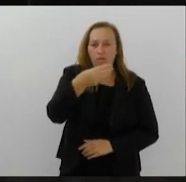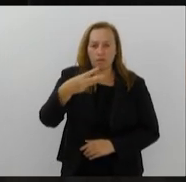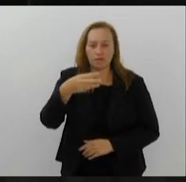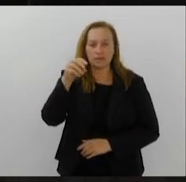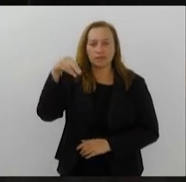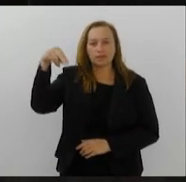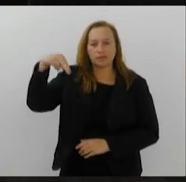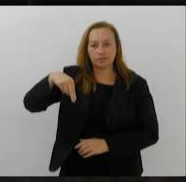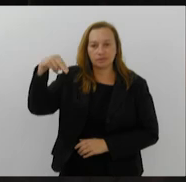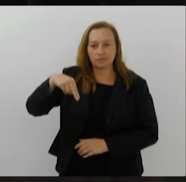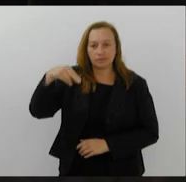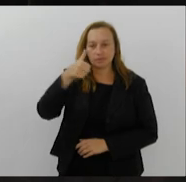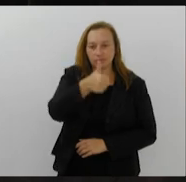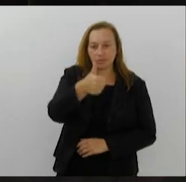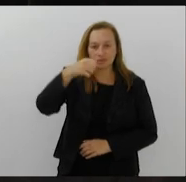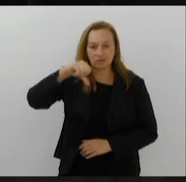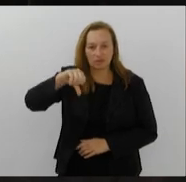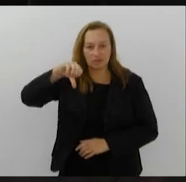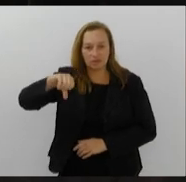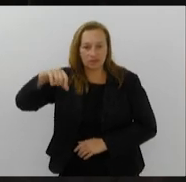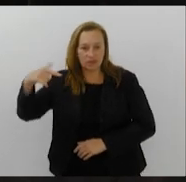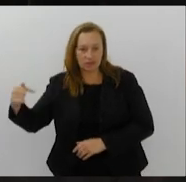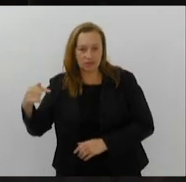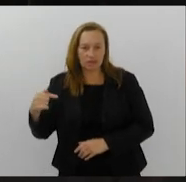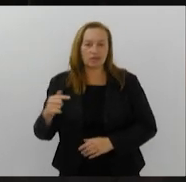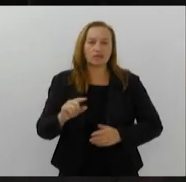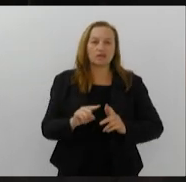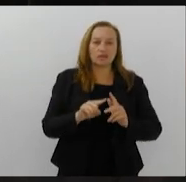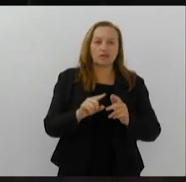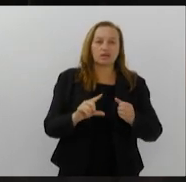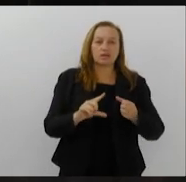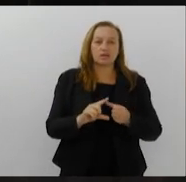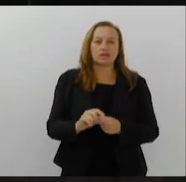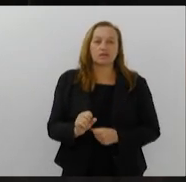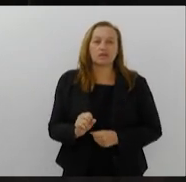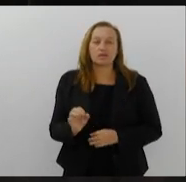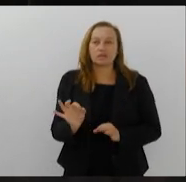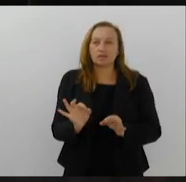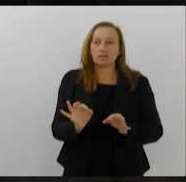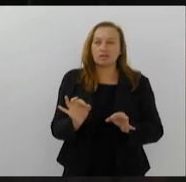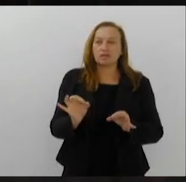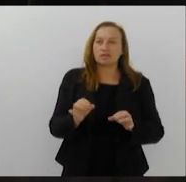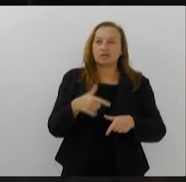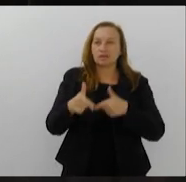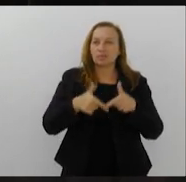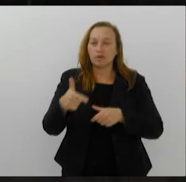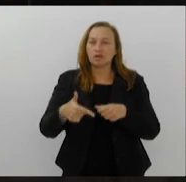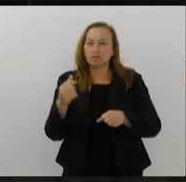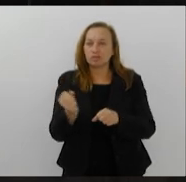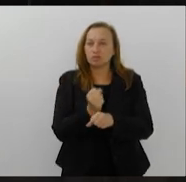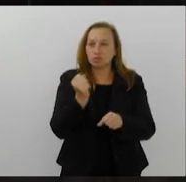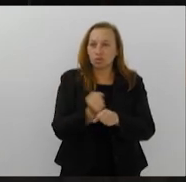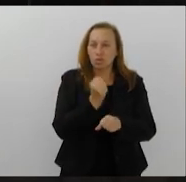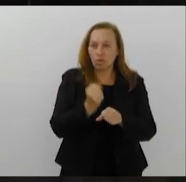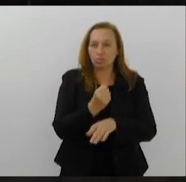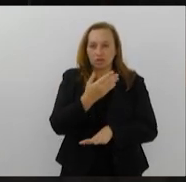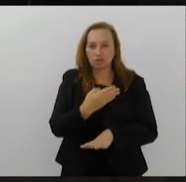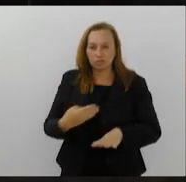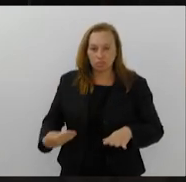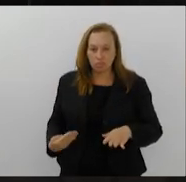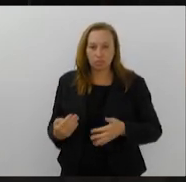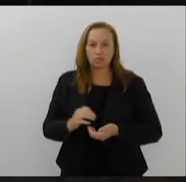97, que dispõe sobre o regime de concessão de serviços e de obras públicas e de permissão